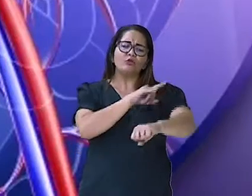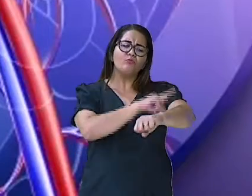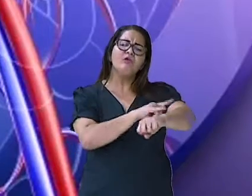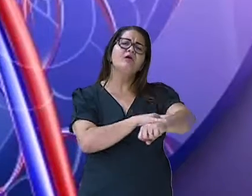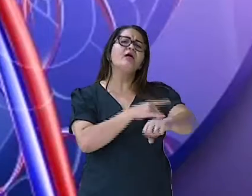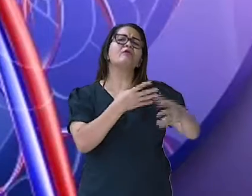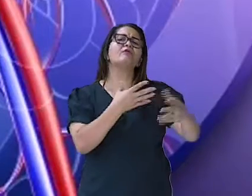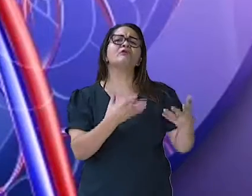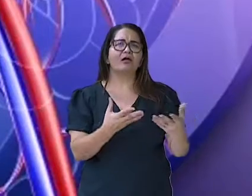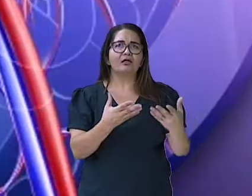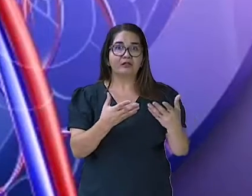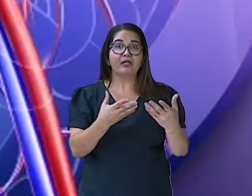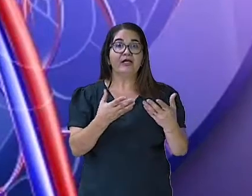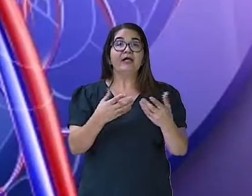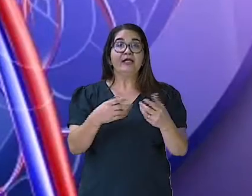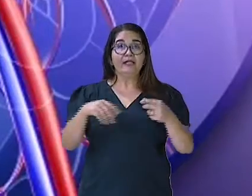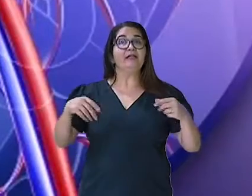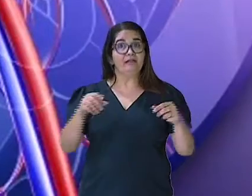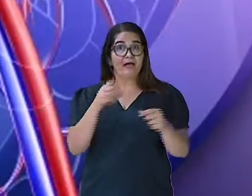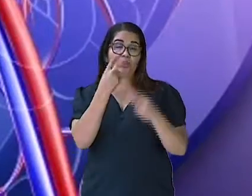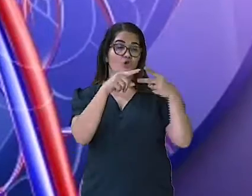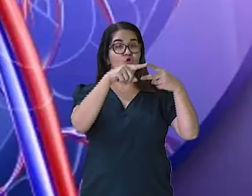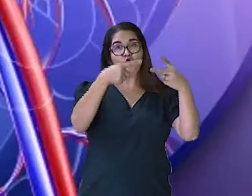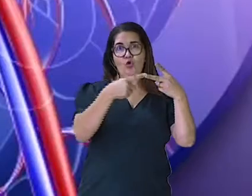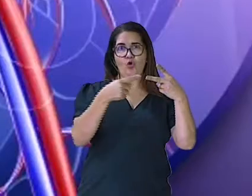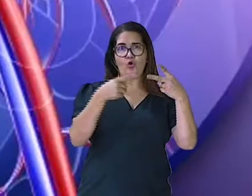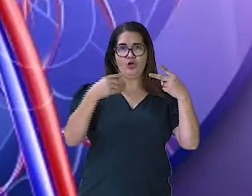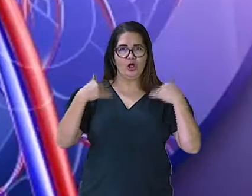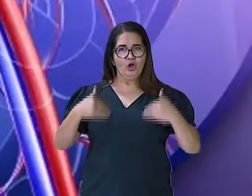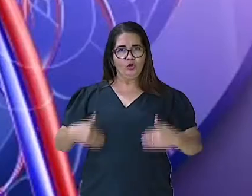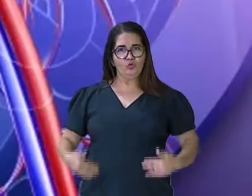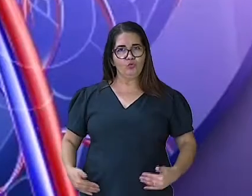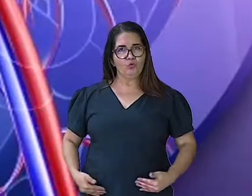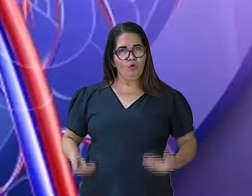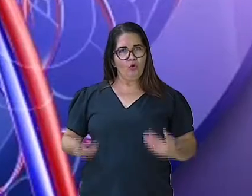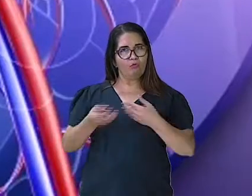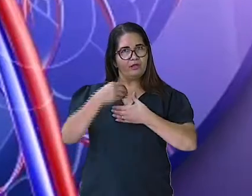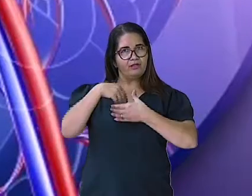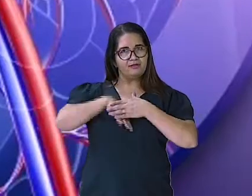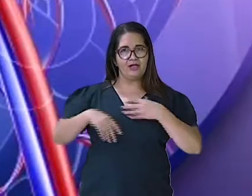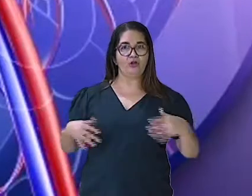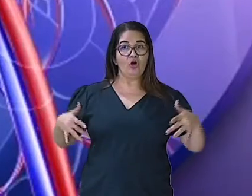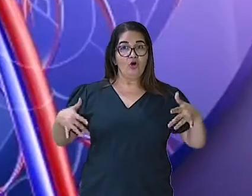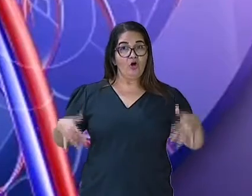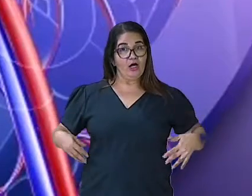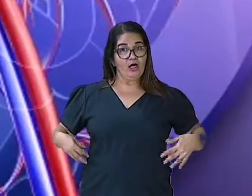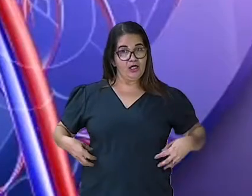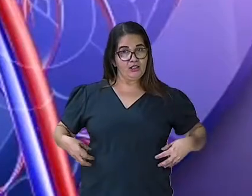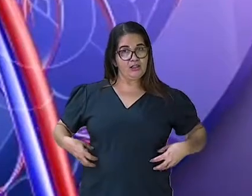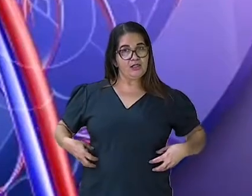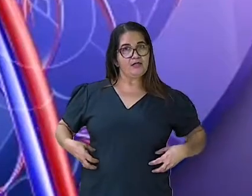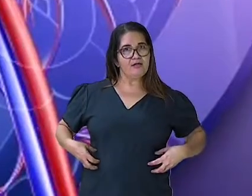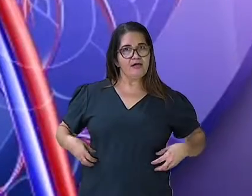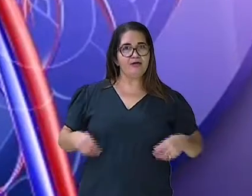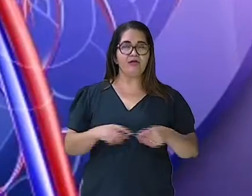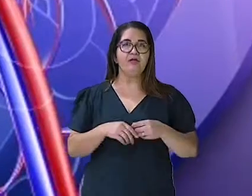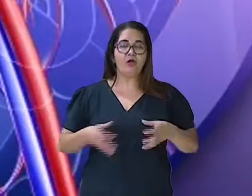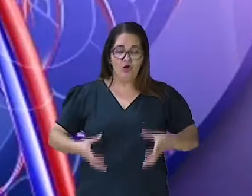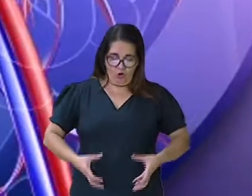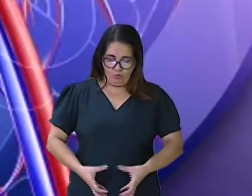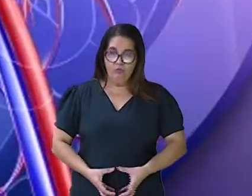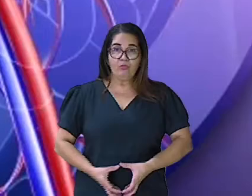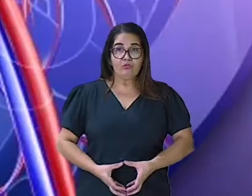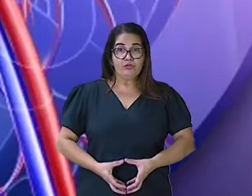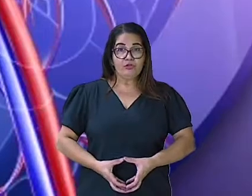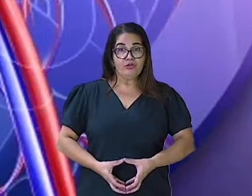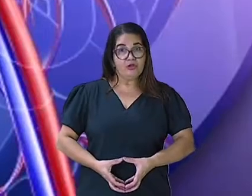por dois rins, dois canais chamados de ureteres, uma bexiga